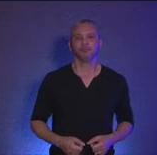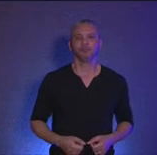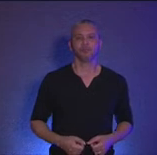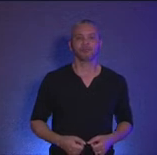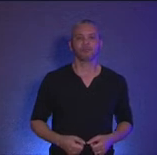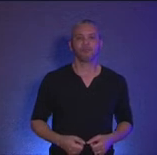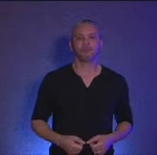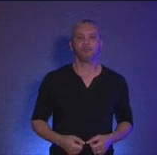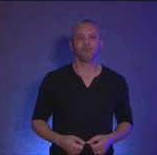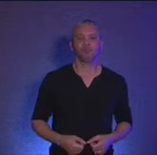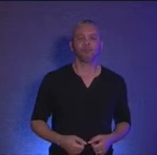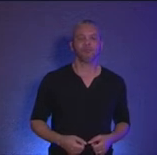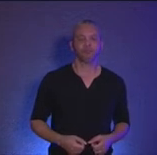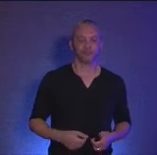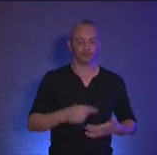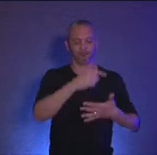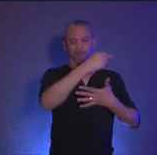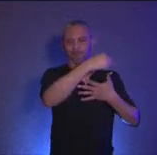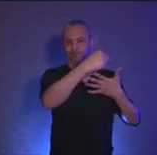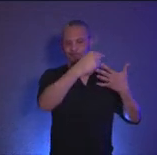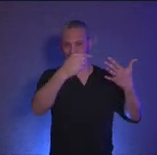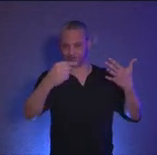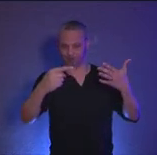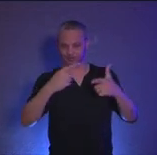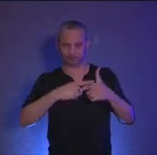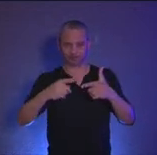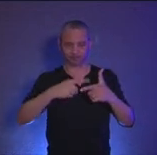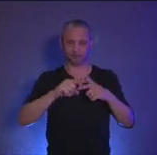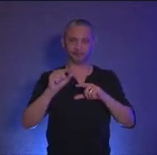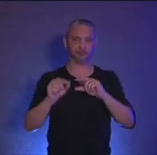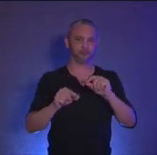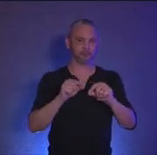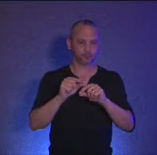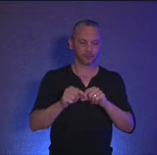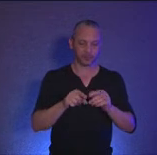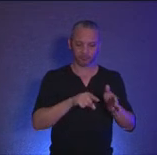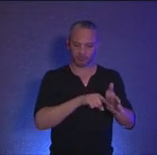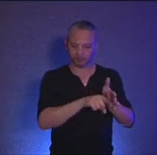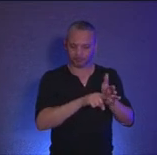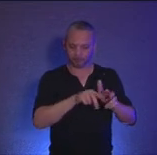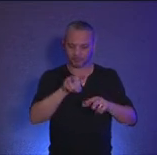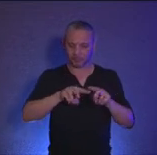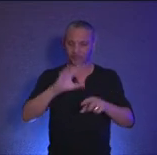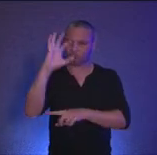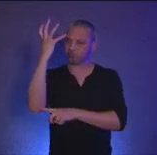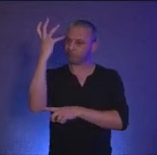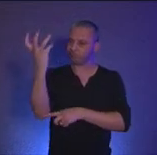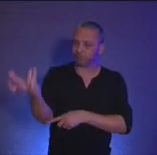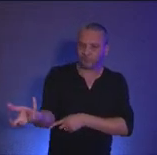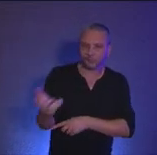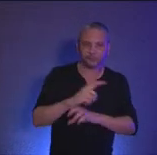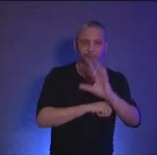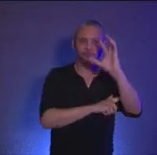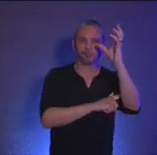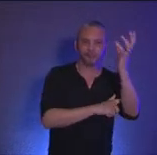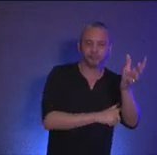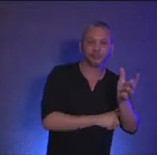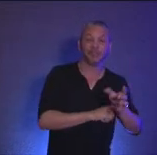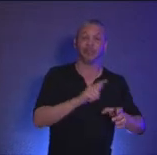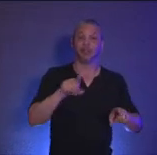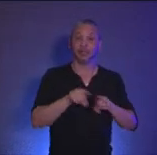E entre os fatores de impacto, nós analisamos degradação florestal, cruzamento de estradas com